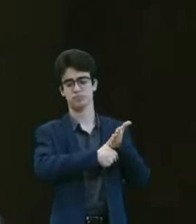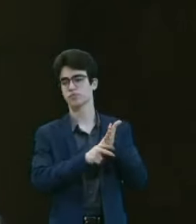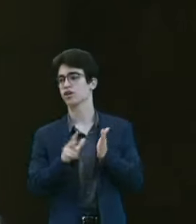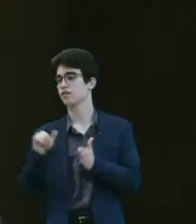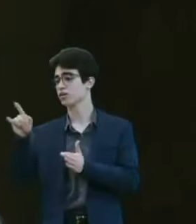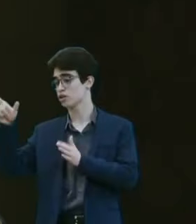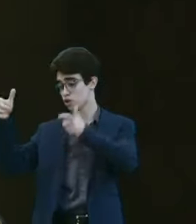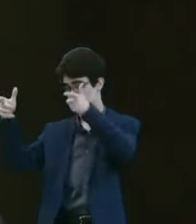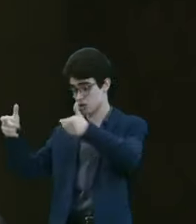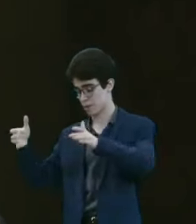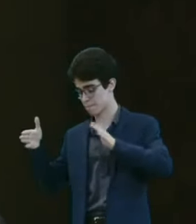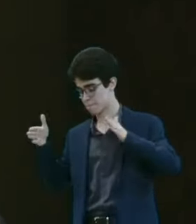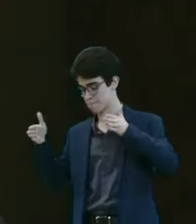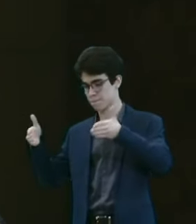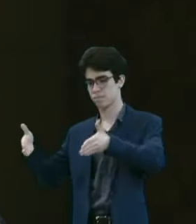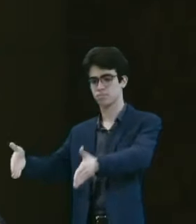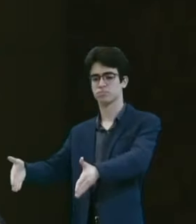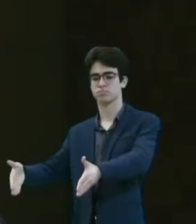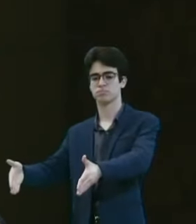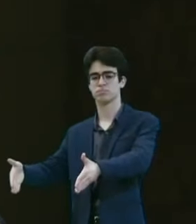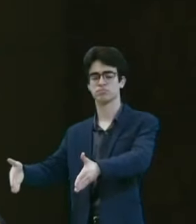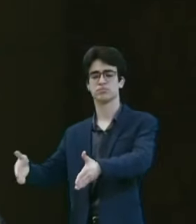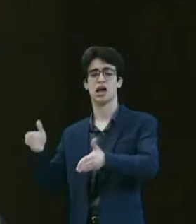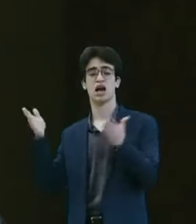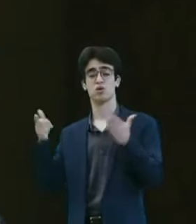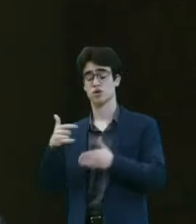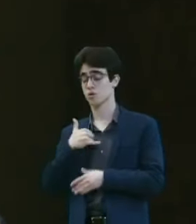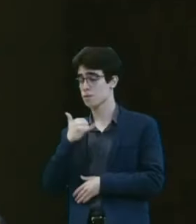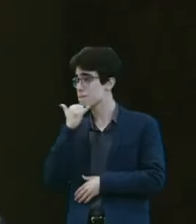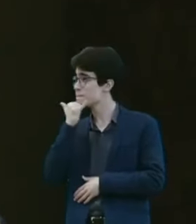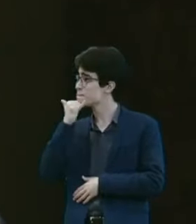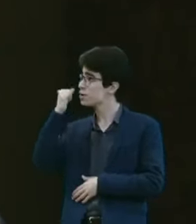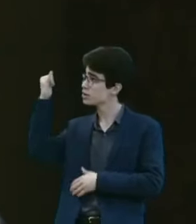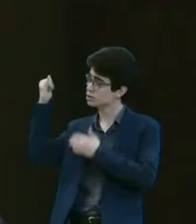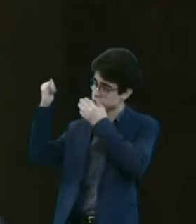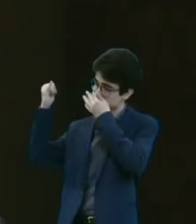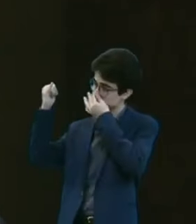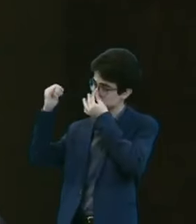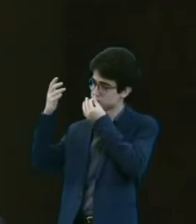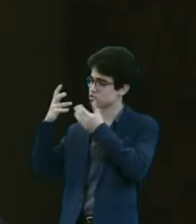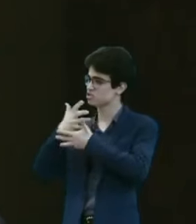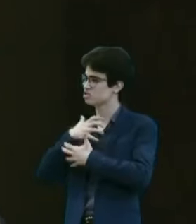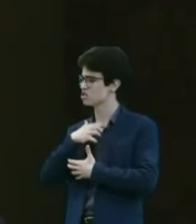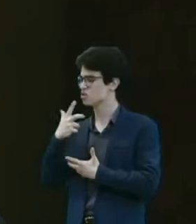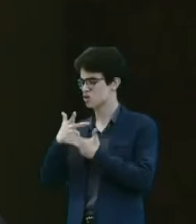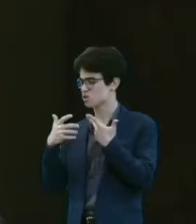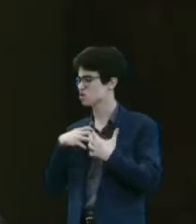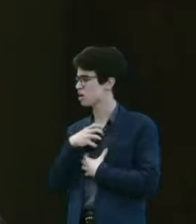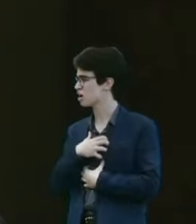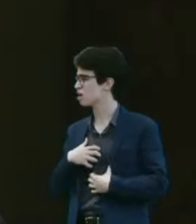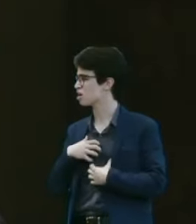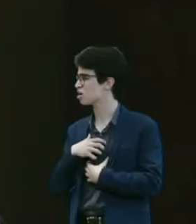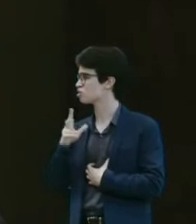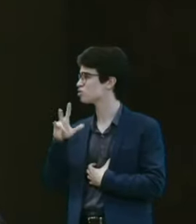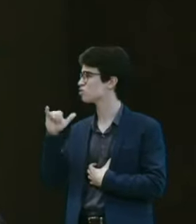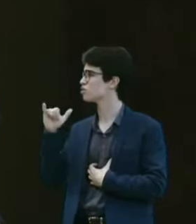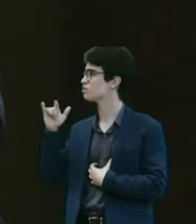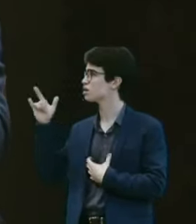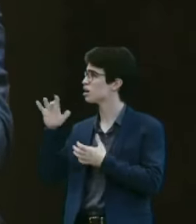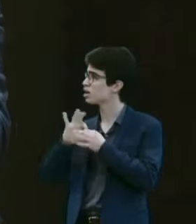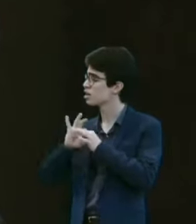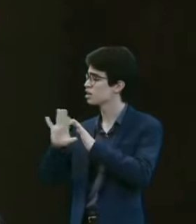lugar onde ele foi sepultado. E você vai pedir perdão a Deus pelo ressentimento, pela mágoa. E você vai liberar teu